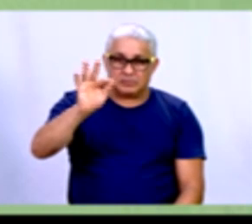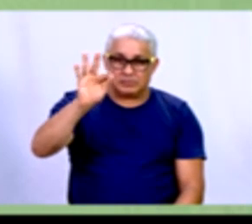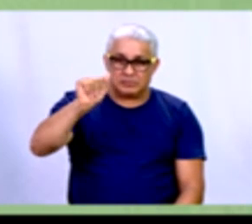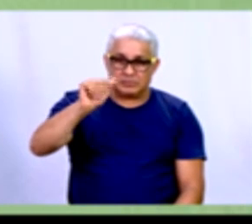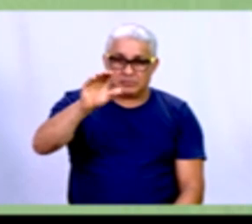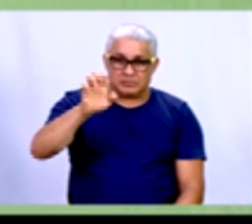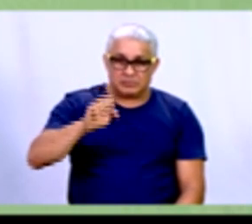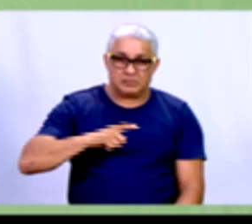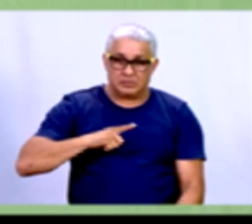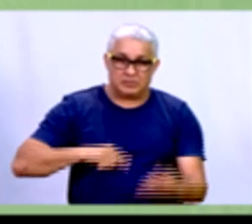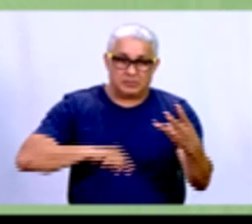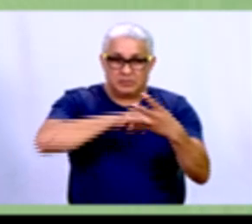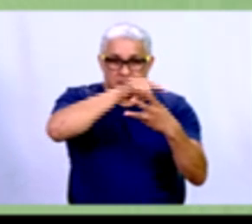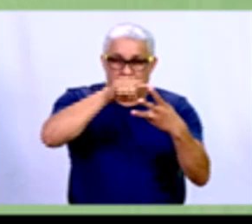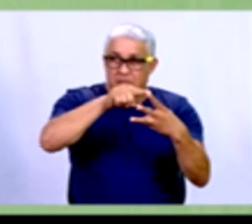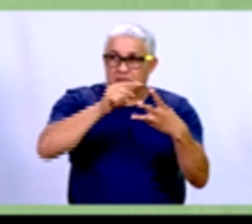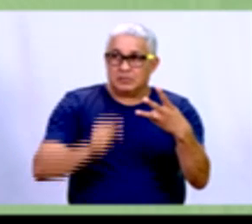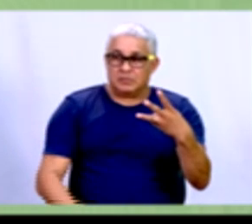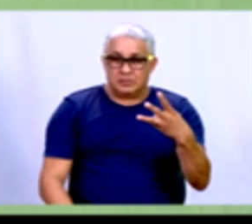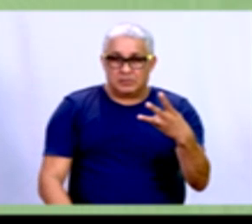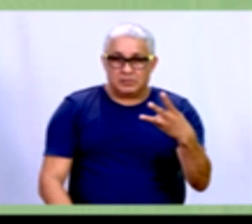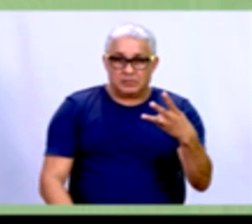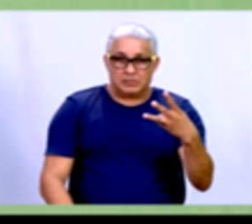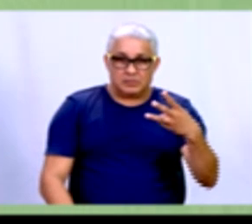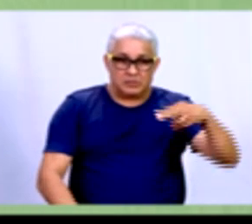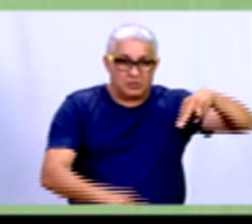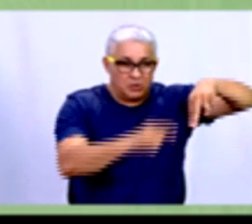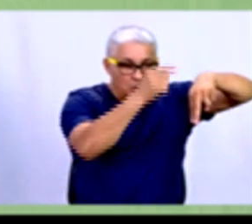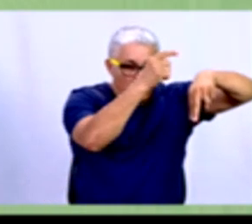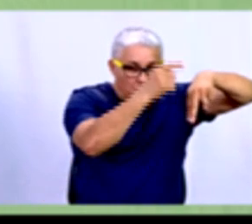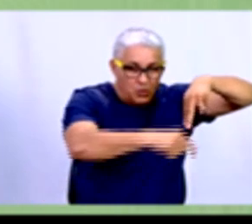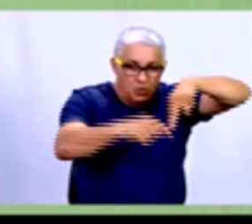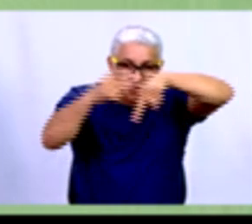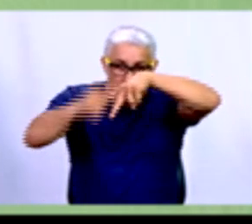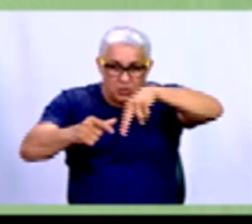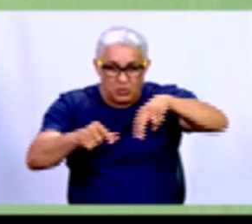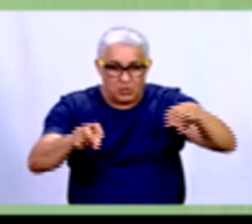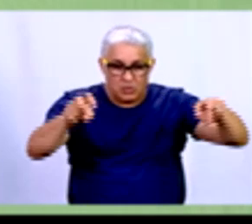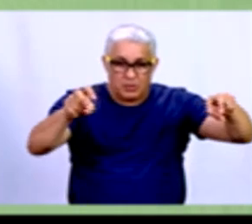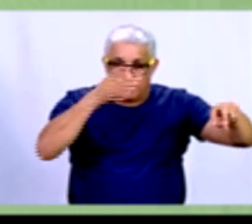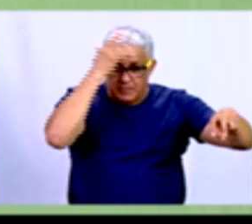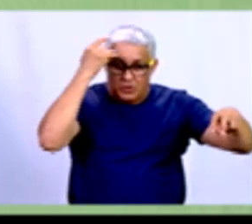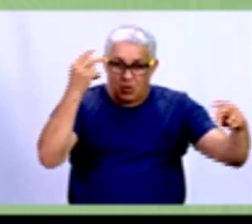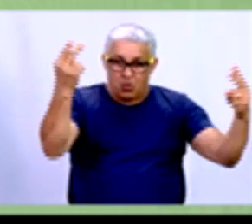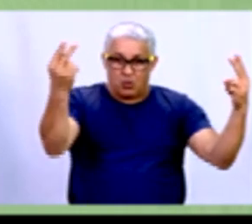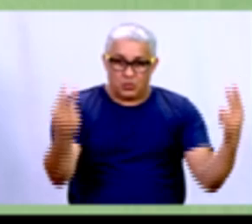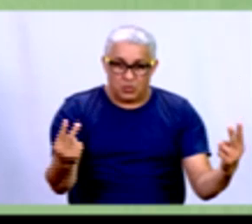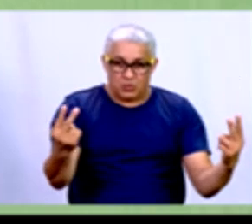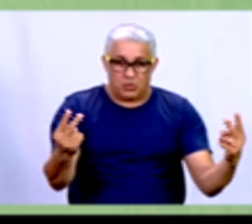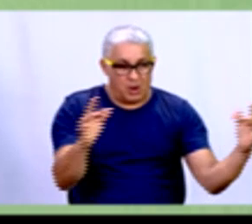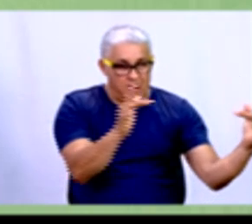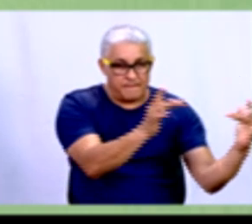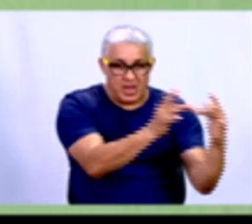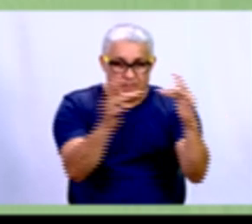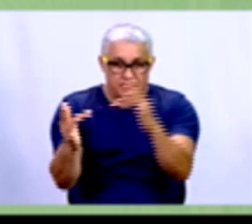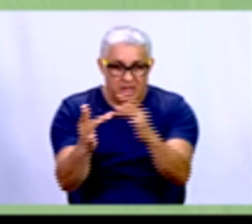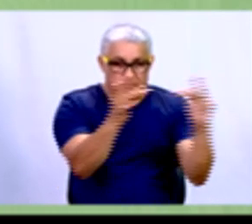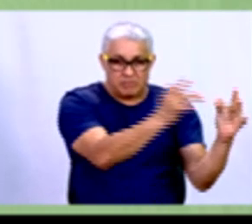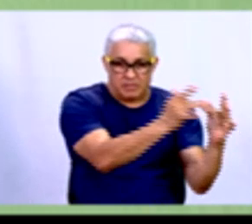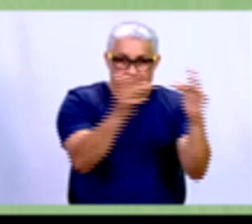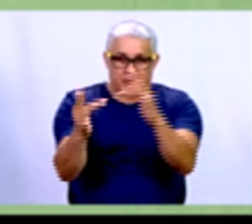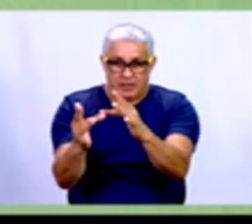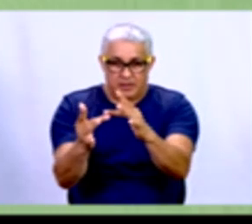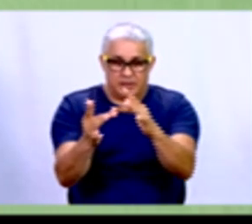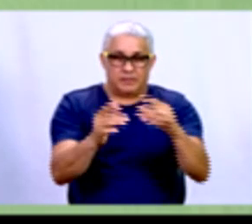naturezas diferentes, que é humano-humano, ou seja, quando um ser humano tem contato com outro ser humano.